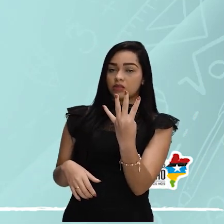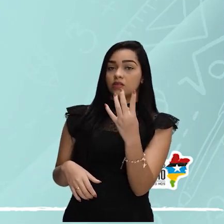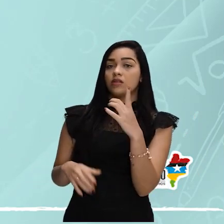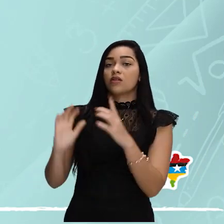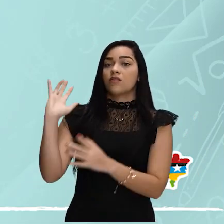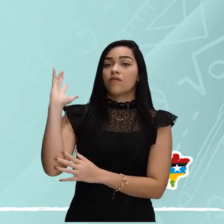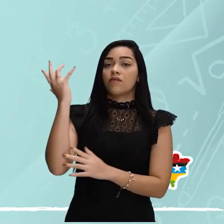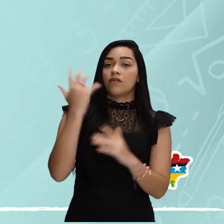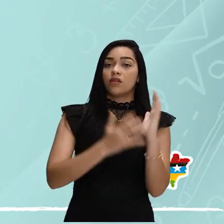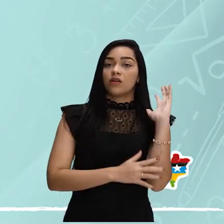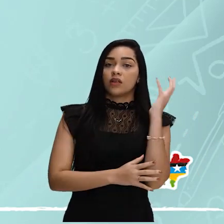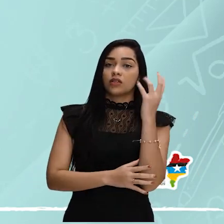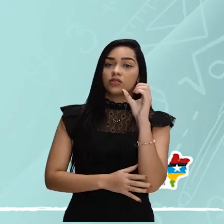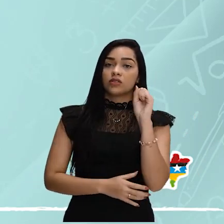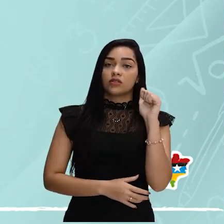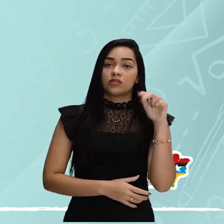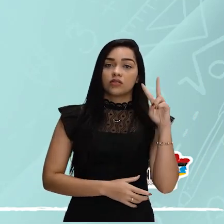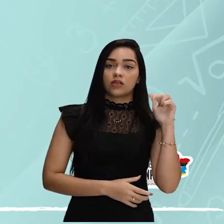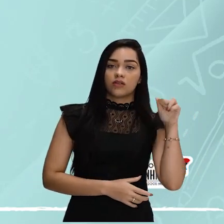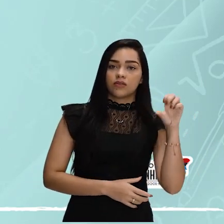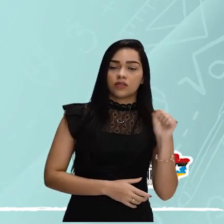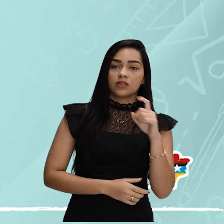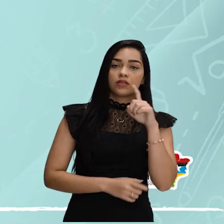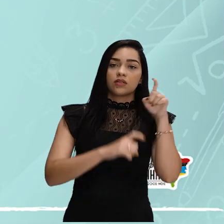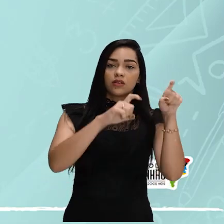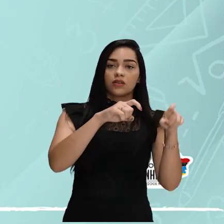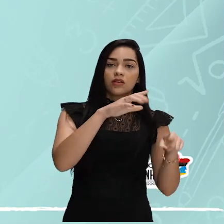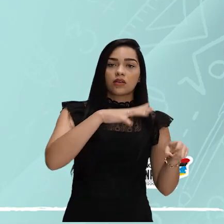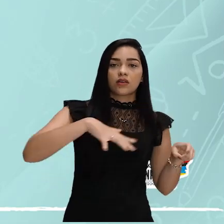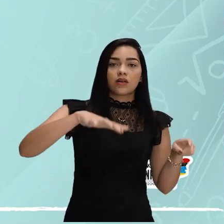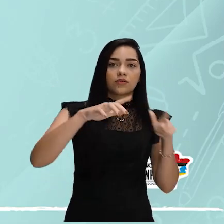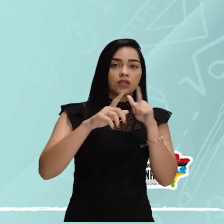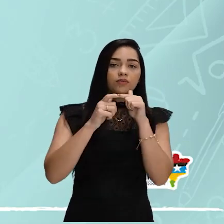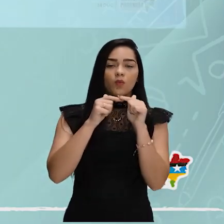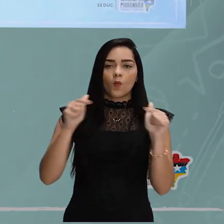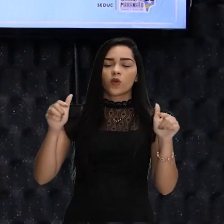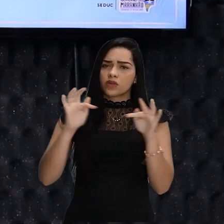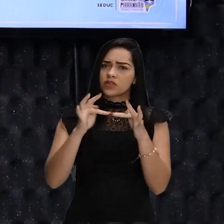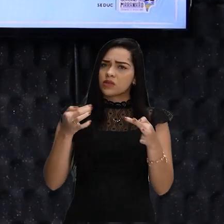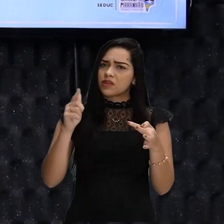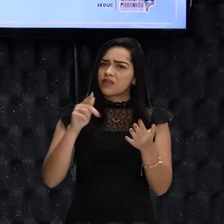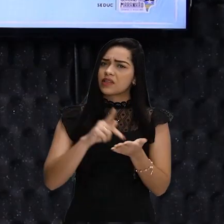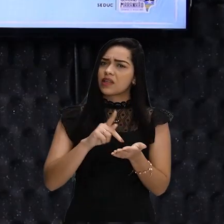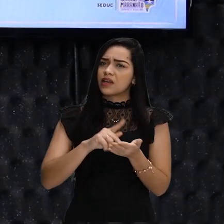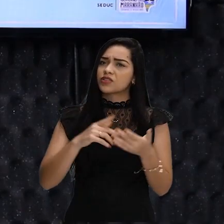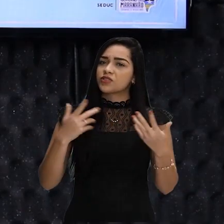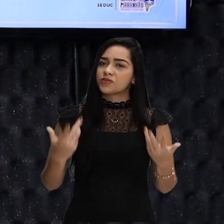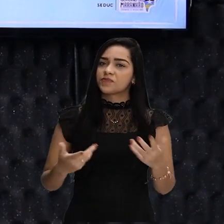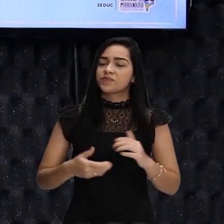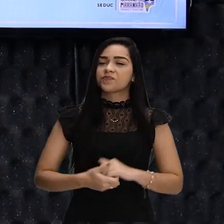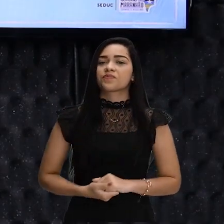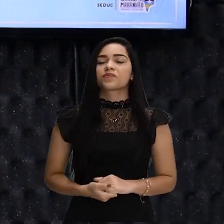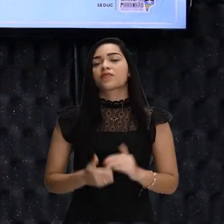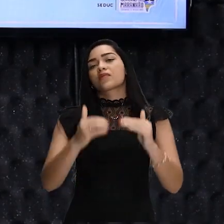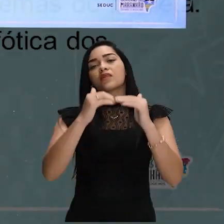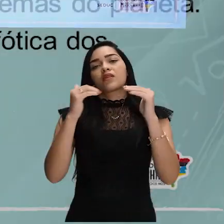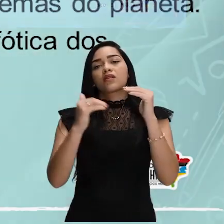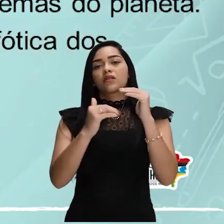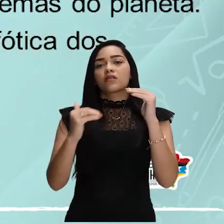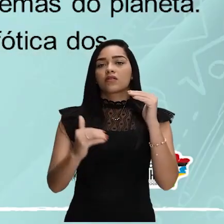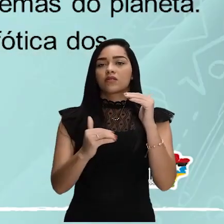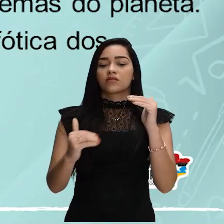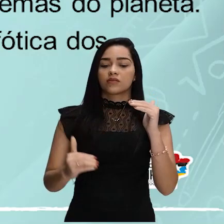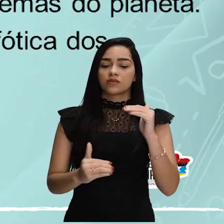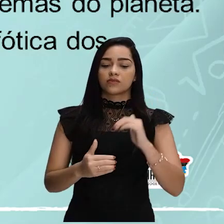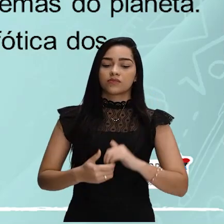savanas, campos e desertos. Muito simples, né, gente? Essa é a subdivisão da biosfera. Eu vou fazer aqui,